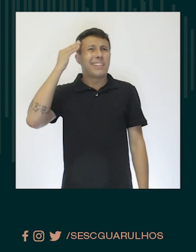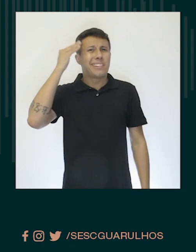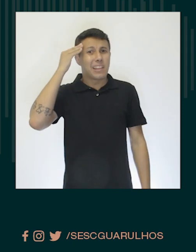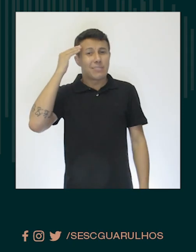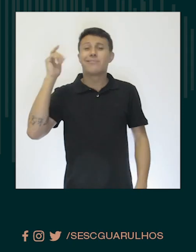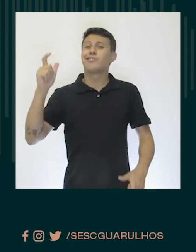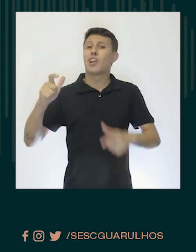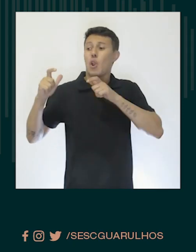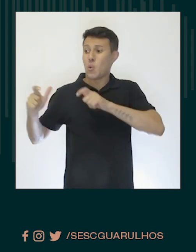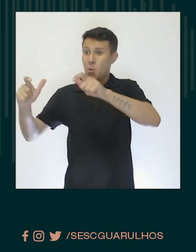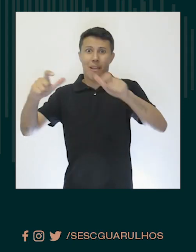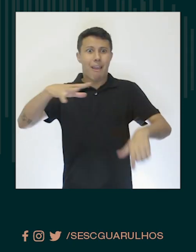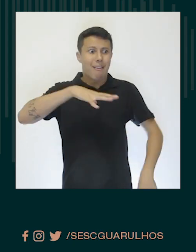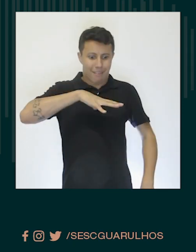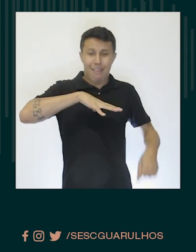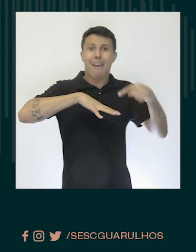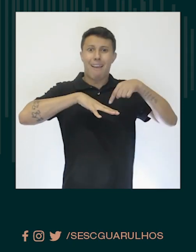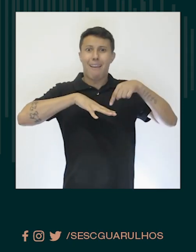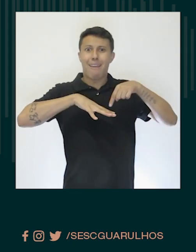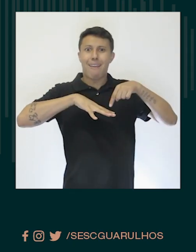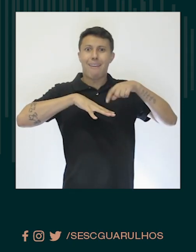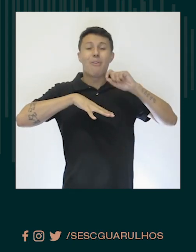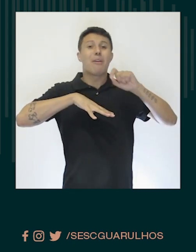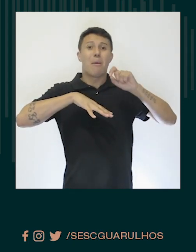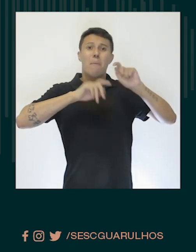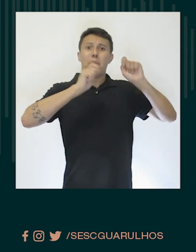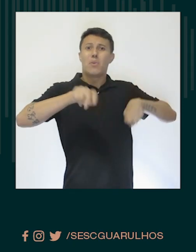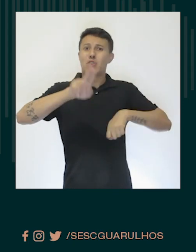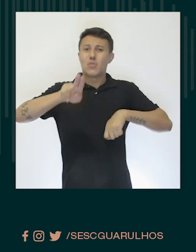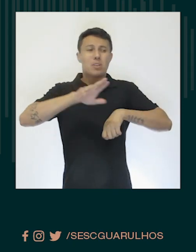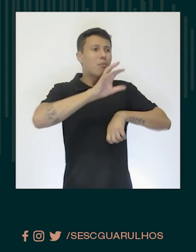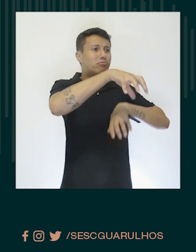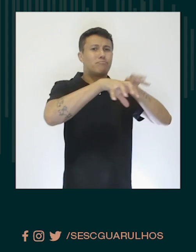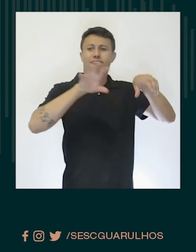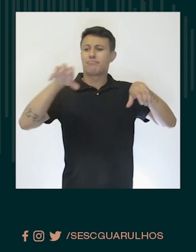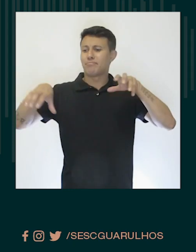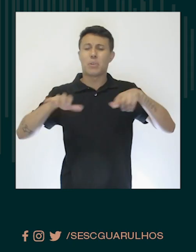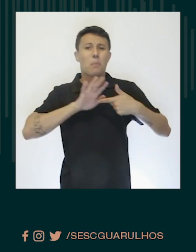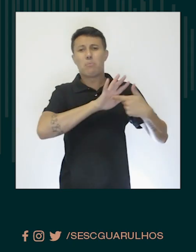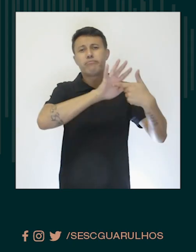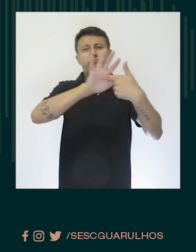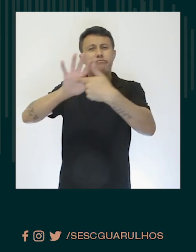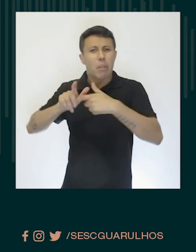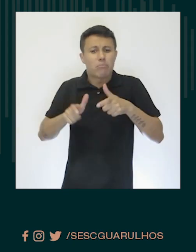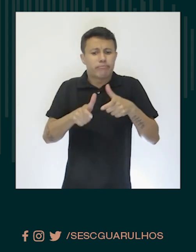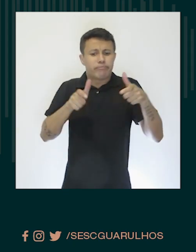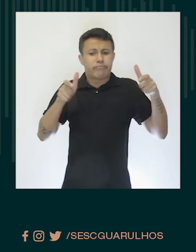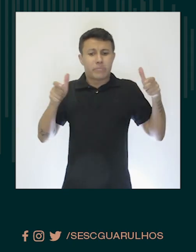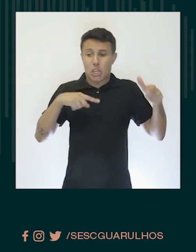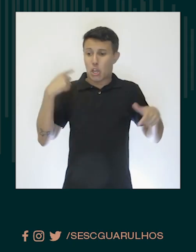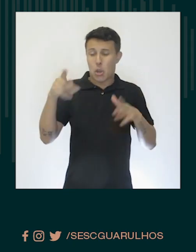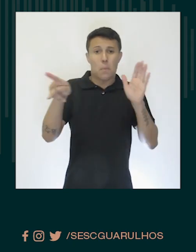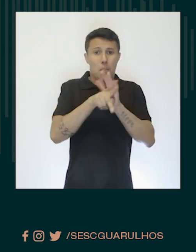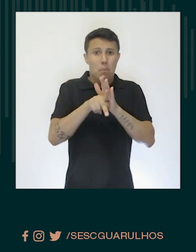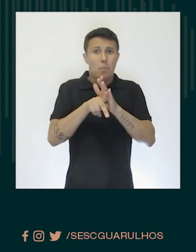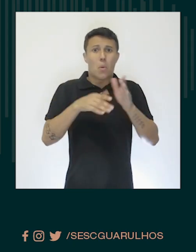entender que tinha espaços no, na cidade que poderiam ser utilizados para que a gente pudesse fazer algo maior e